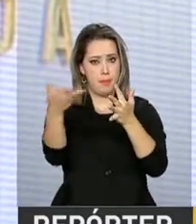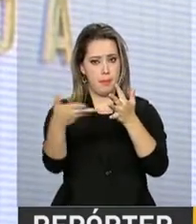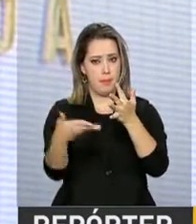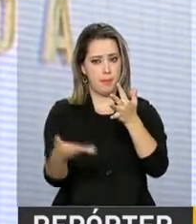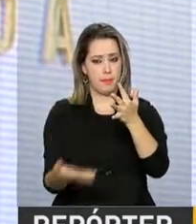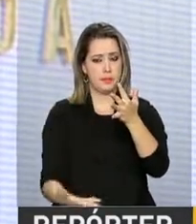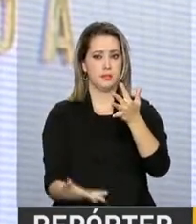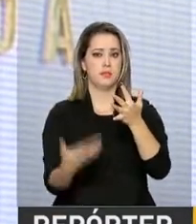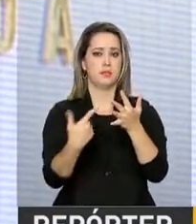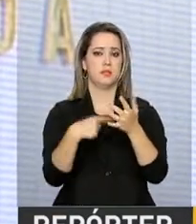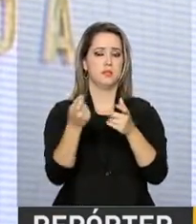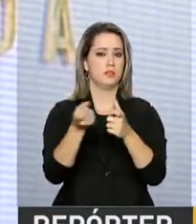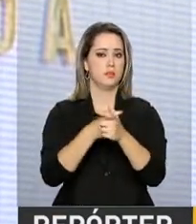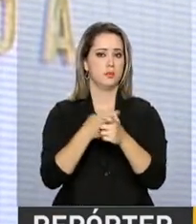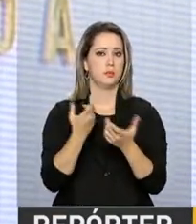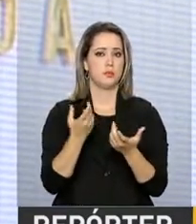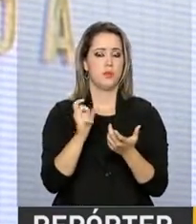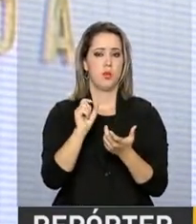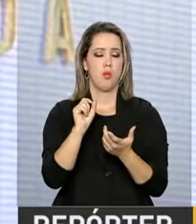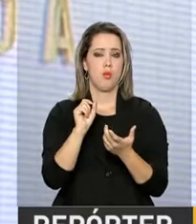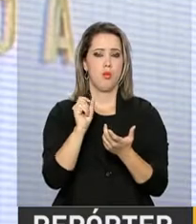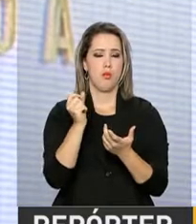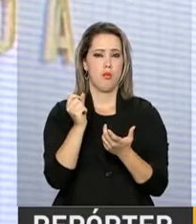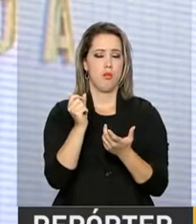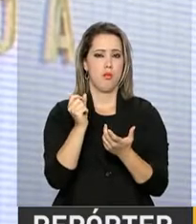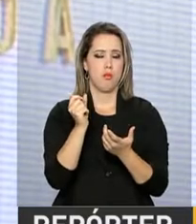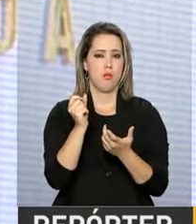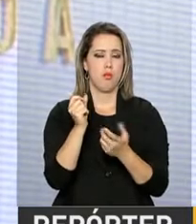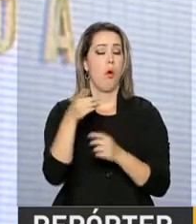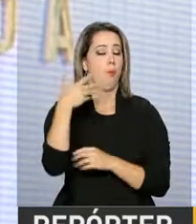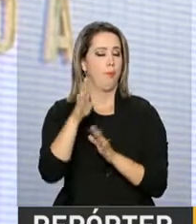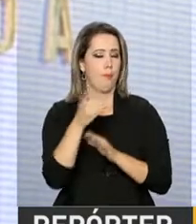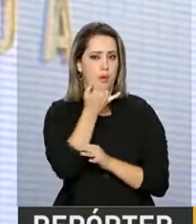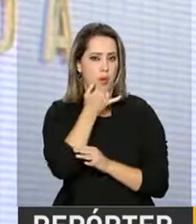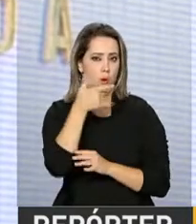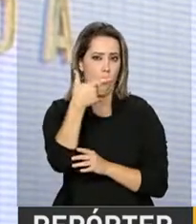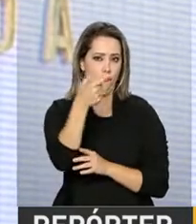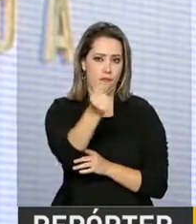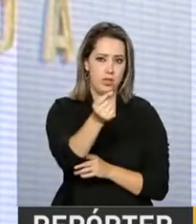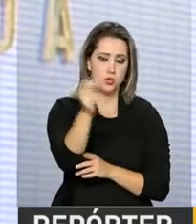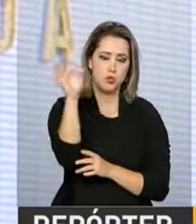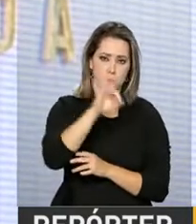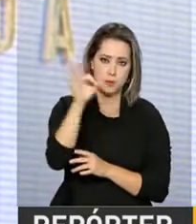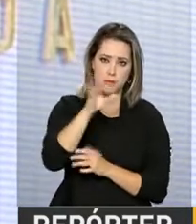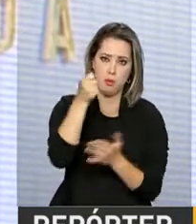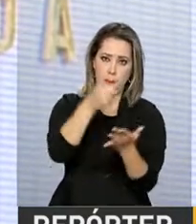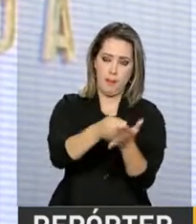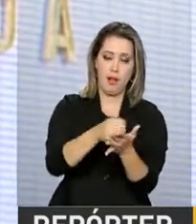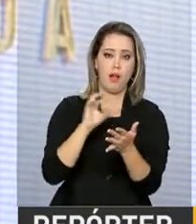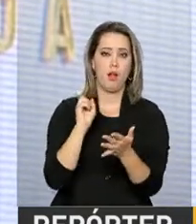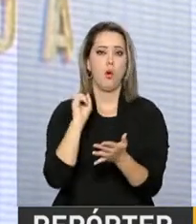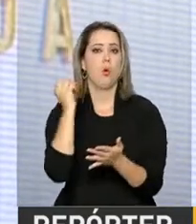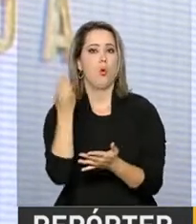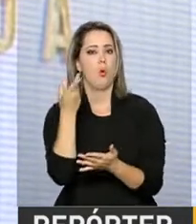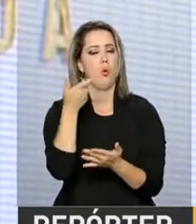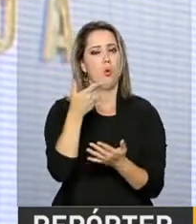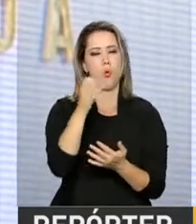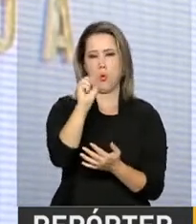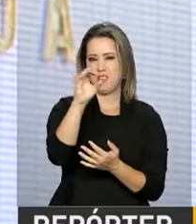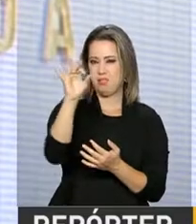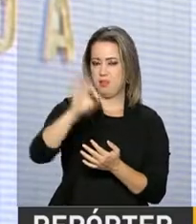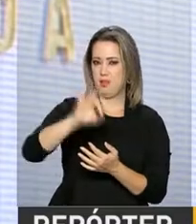no caso da débitos da Receita, em créditos. Crédito esse que pode ser de prejuízo fiscal, passo de algo negativo, ou outros créditos